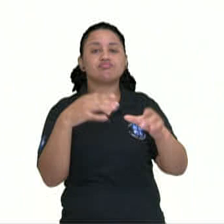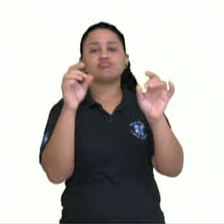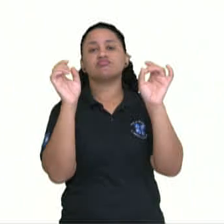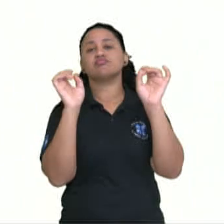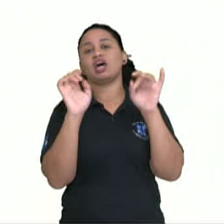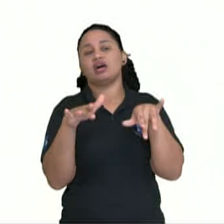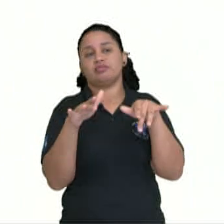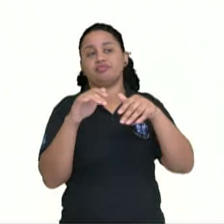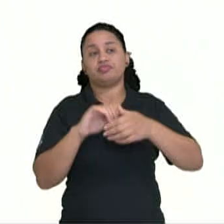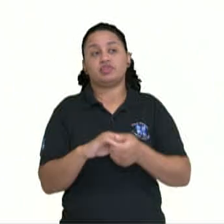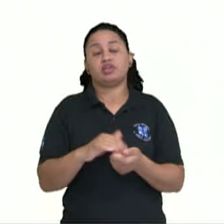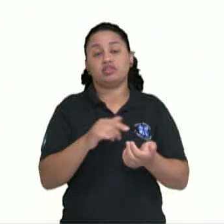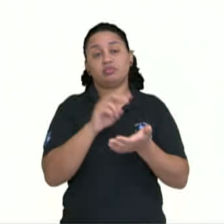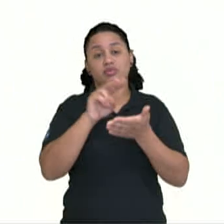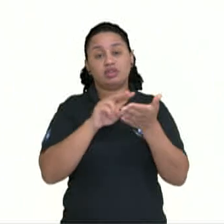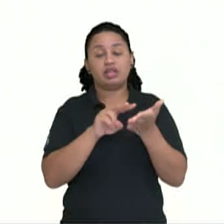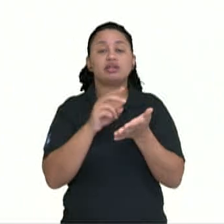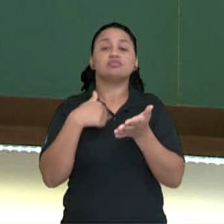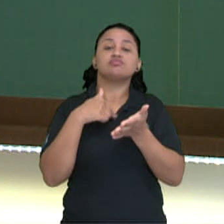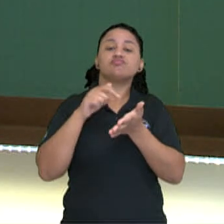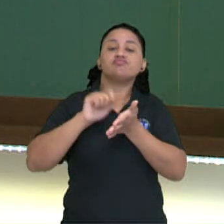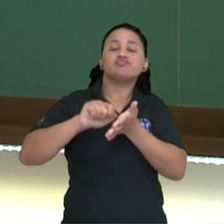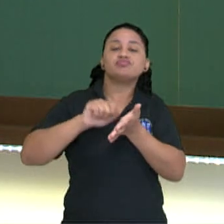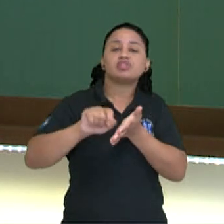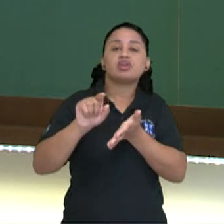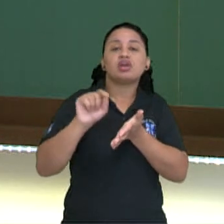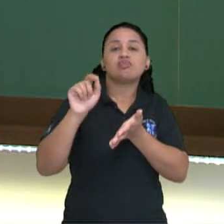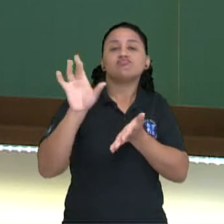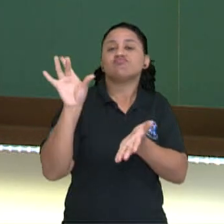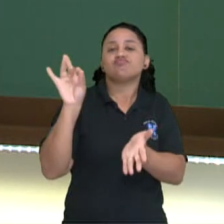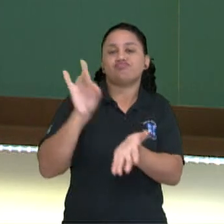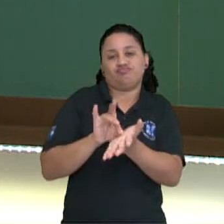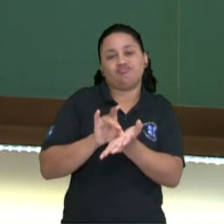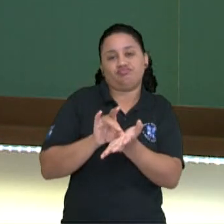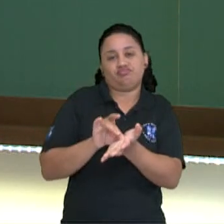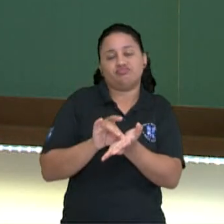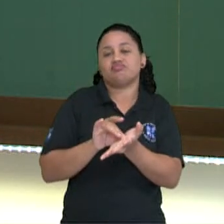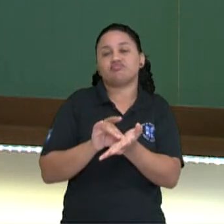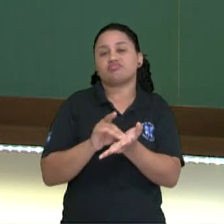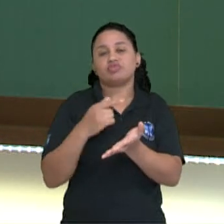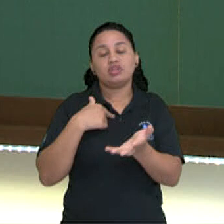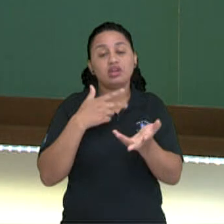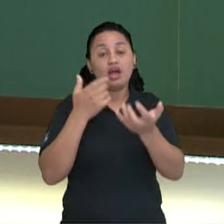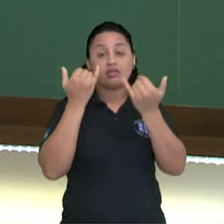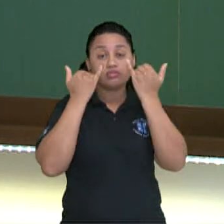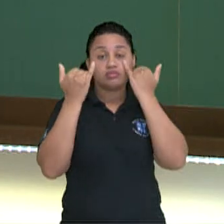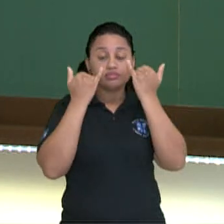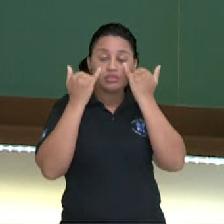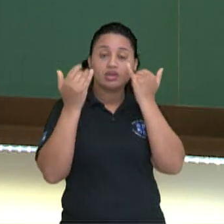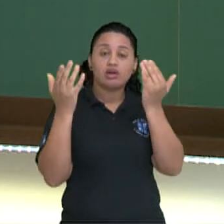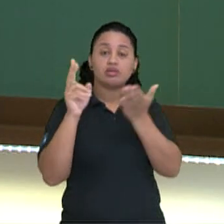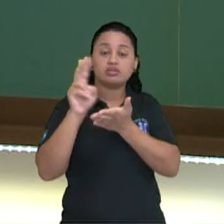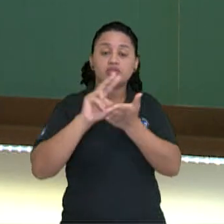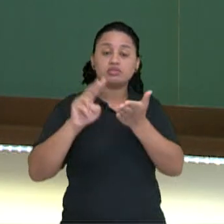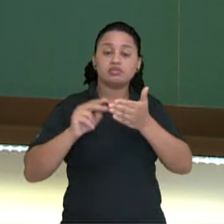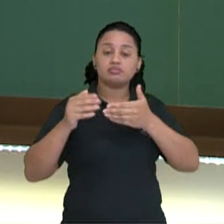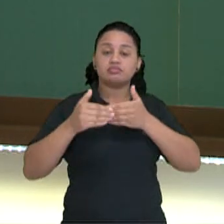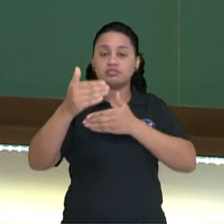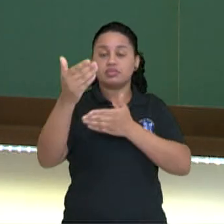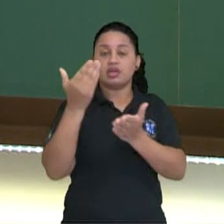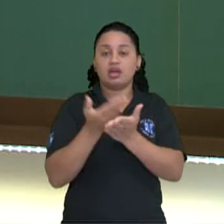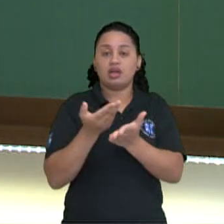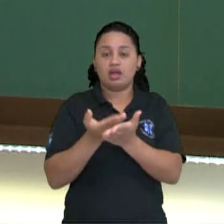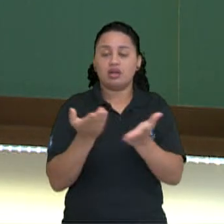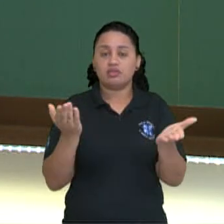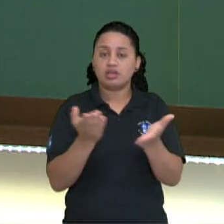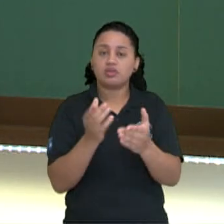escrita original. Então, preste bastante atenção nessa informação. O que você vai ler agora, os trechos que você vai ler ao longo desta aula